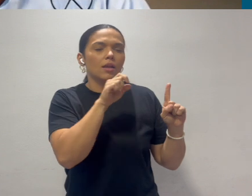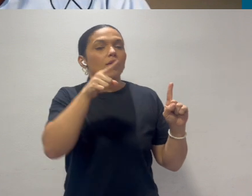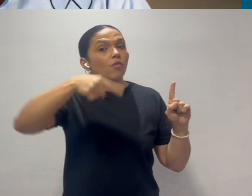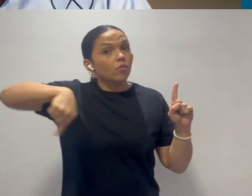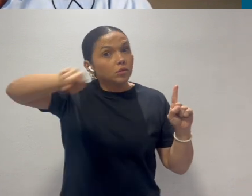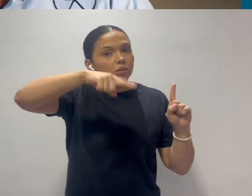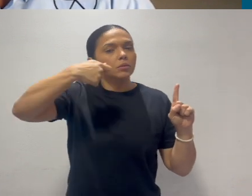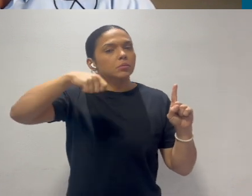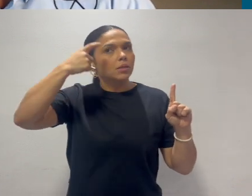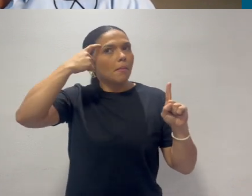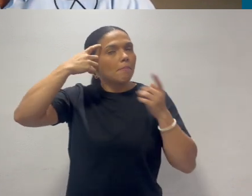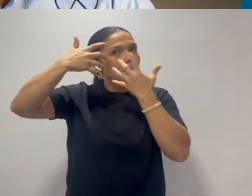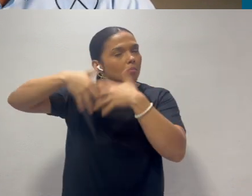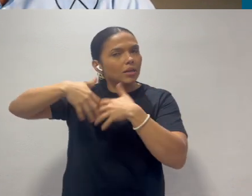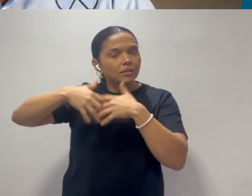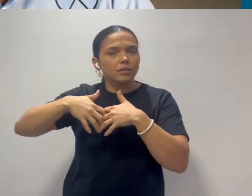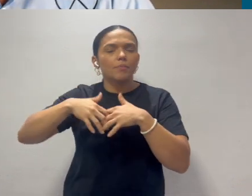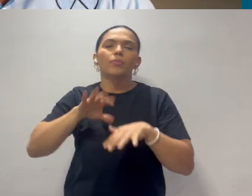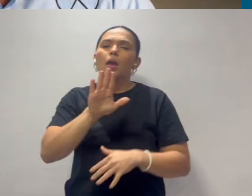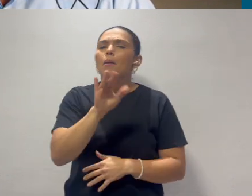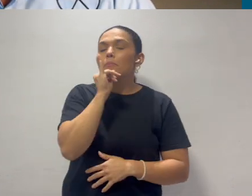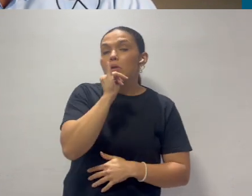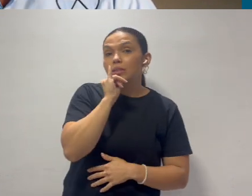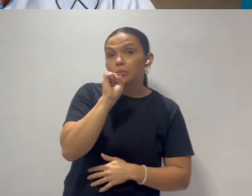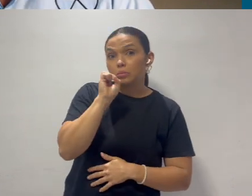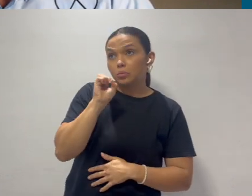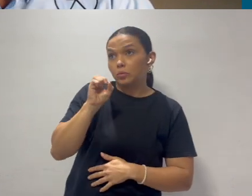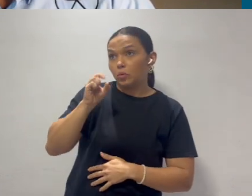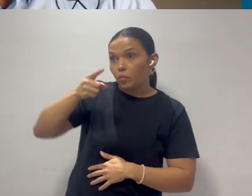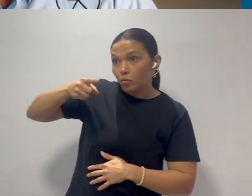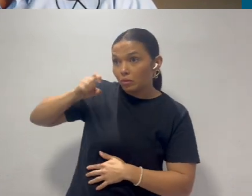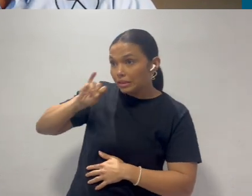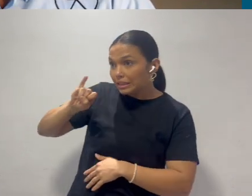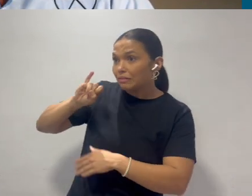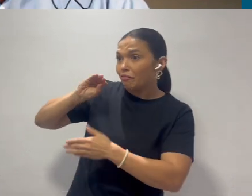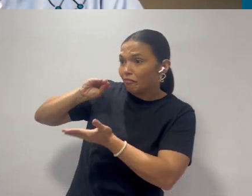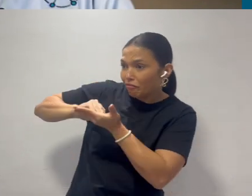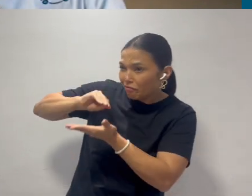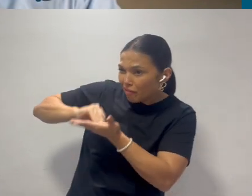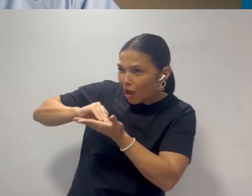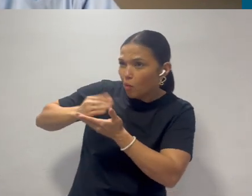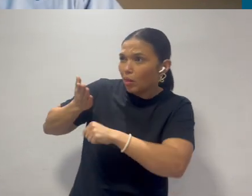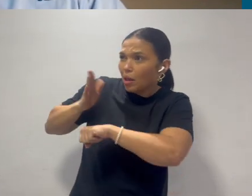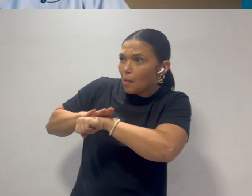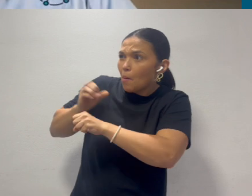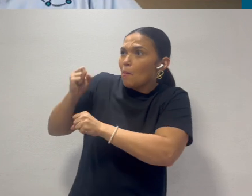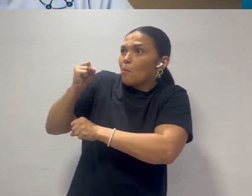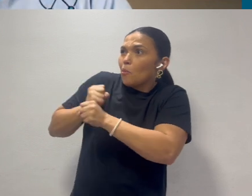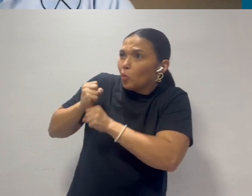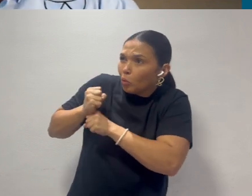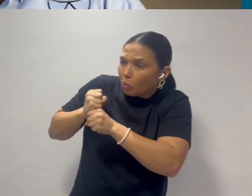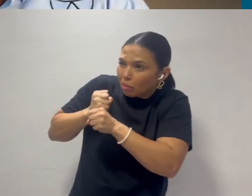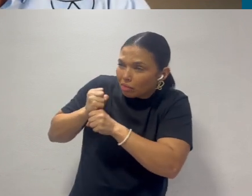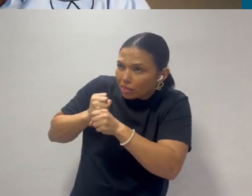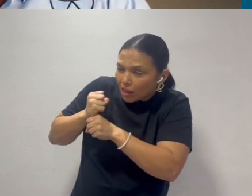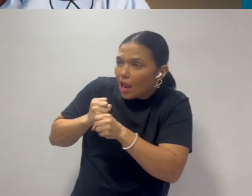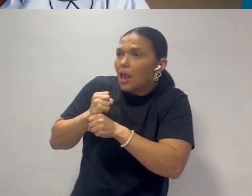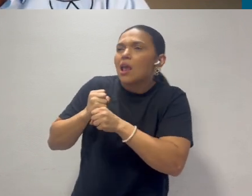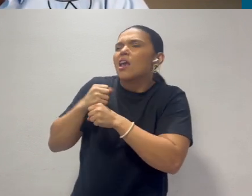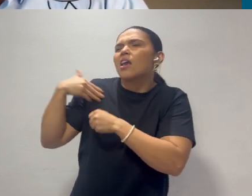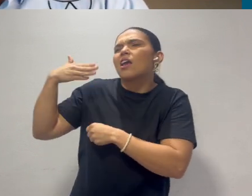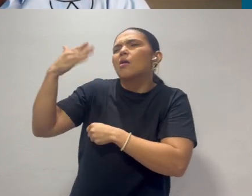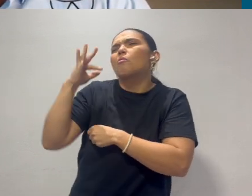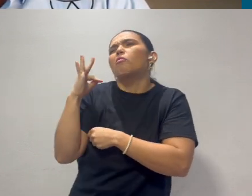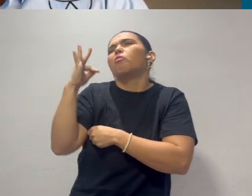tempo para a minha aposentadoria. Você tem que começar a pensar agora. Não adianta você pensar no mês que completar o tempo